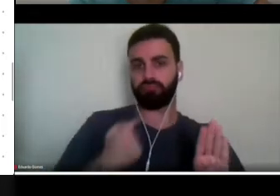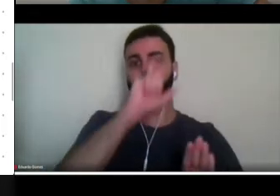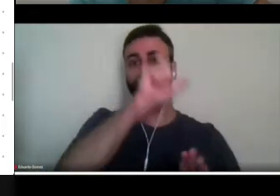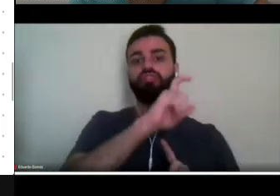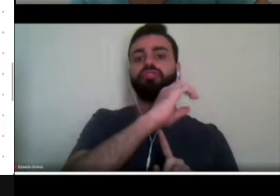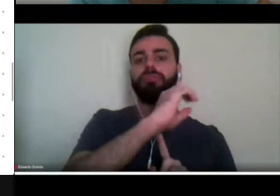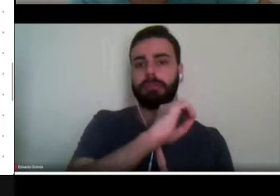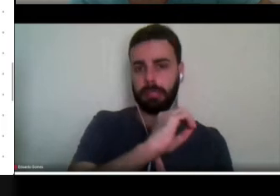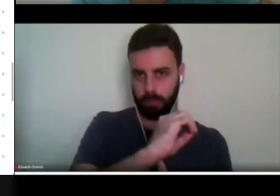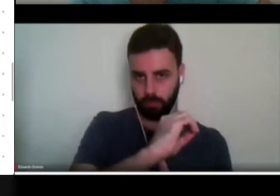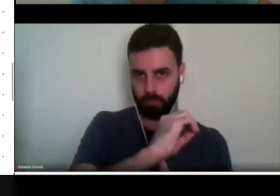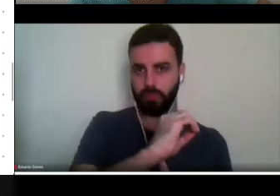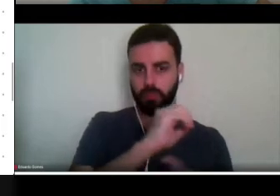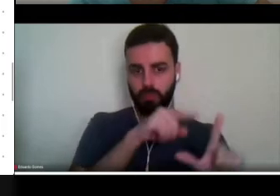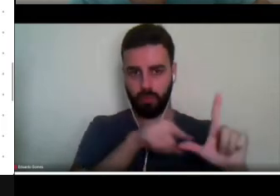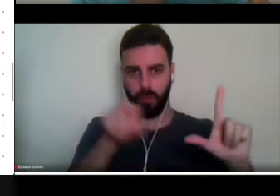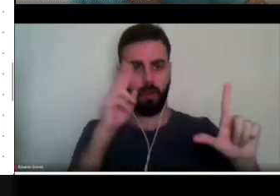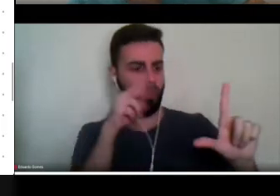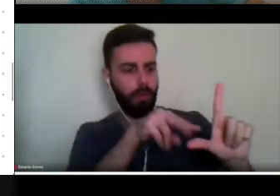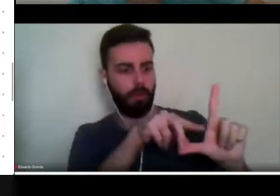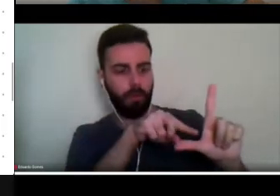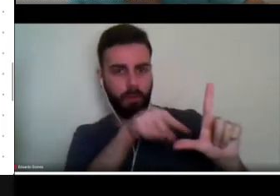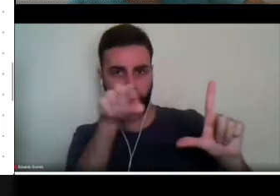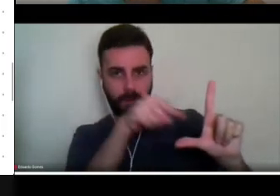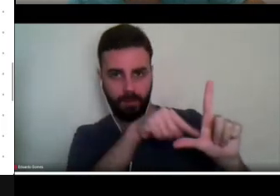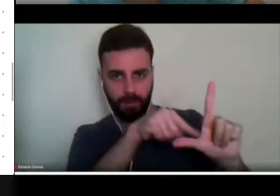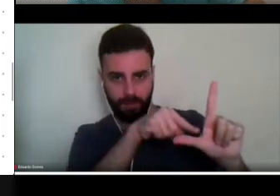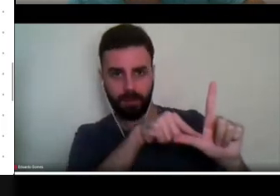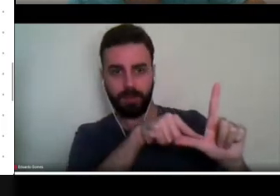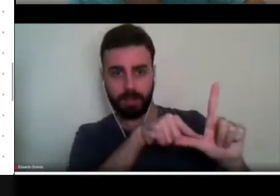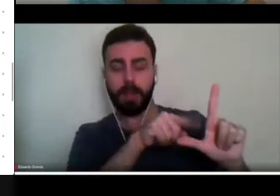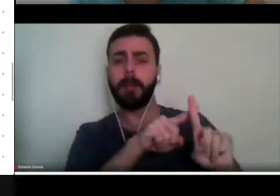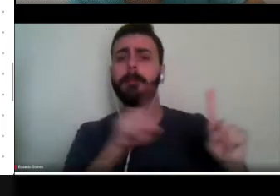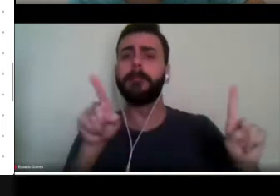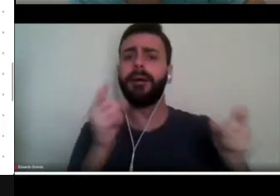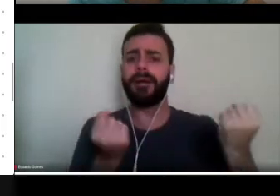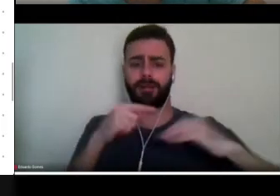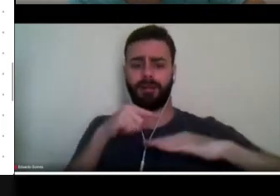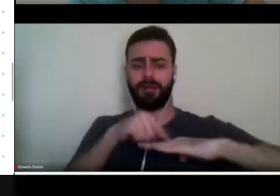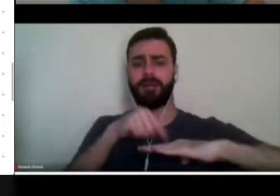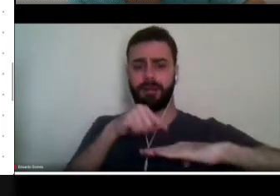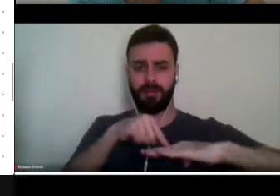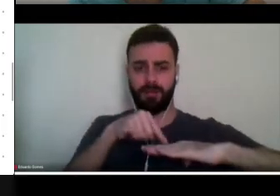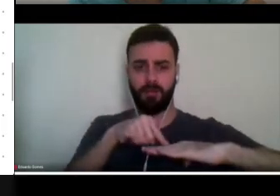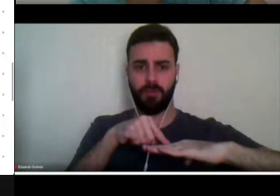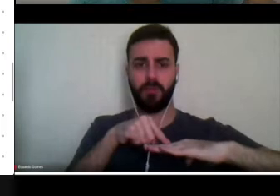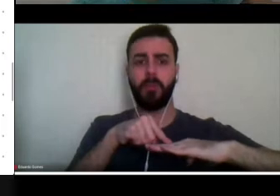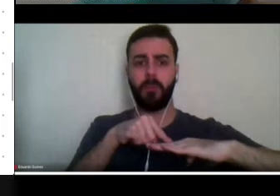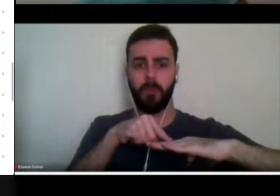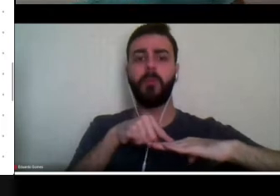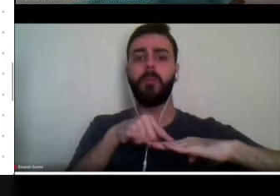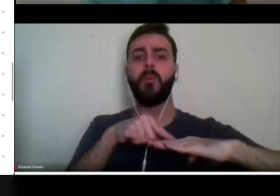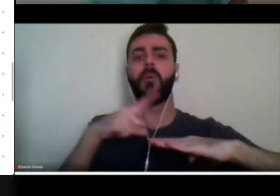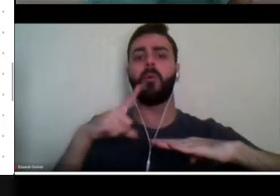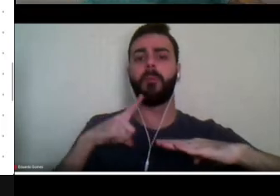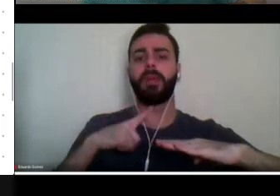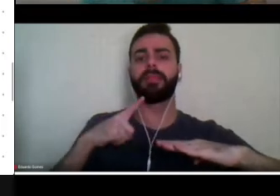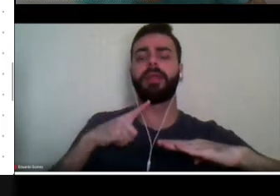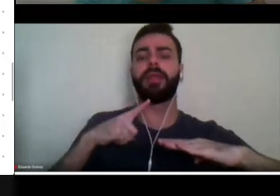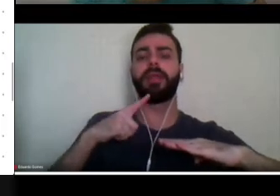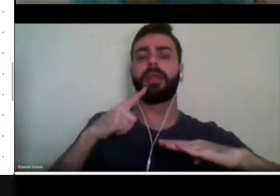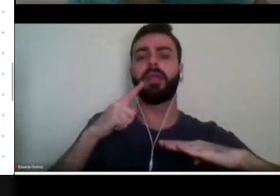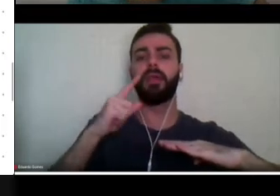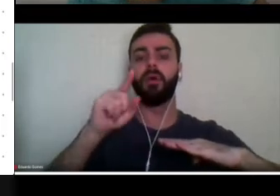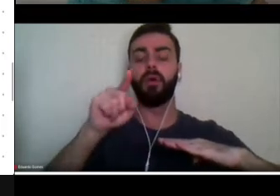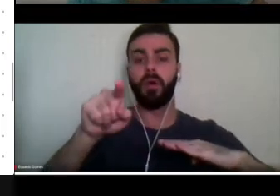a inclinação é maior que 0. Então, eu tenho uma velocidade VB maior que 0.